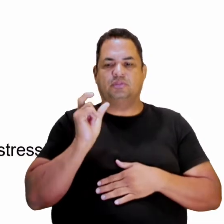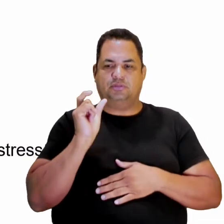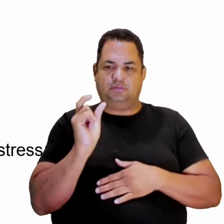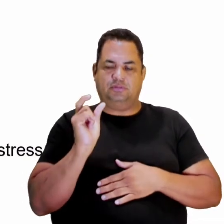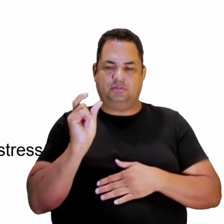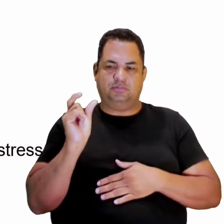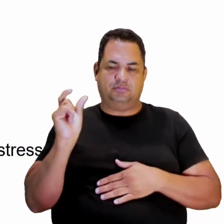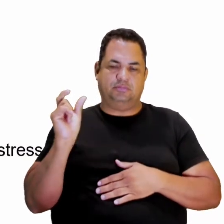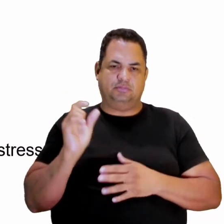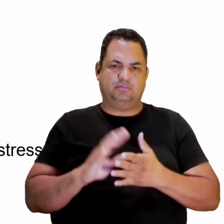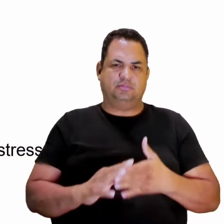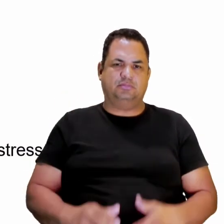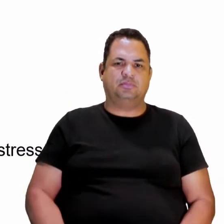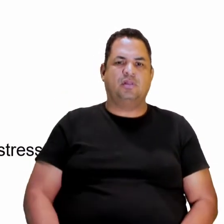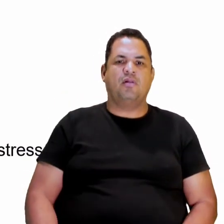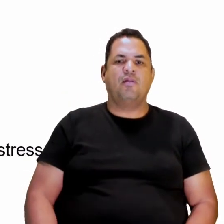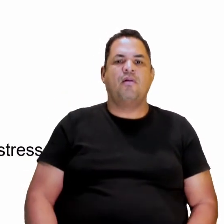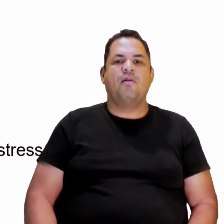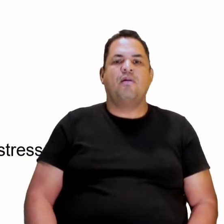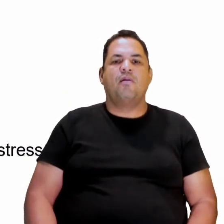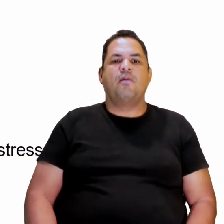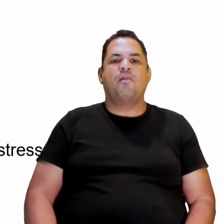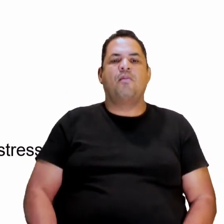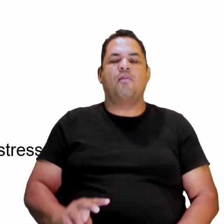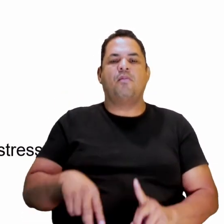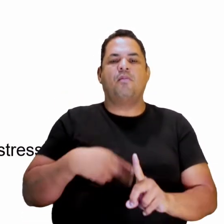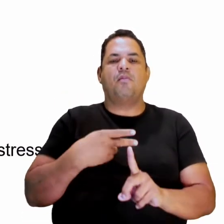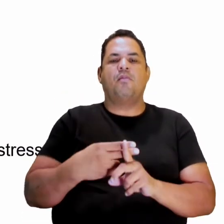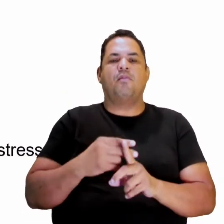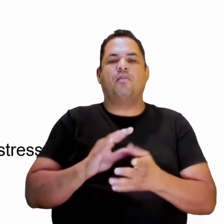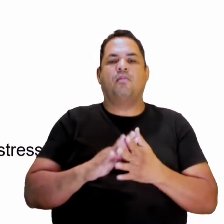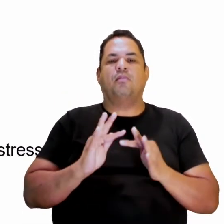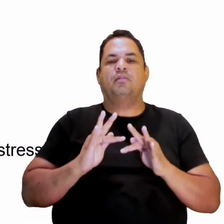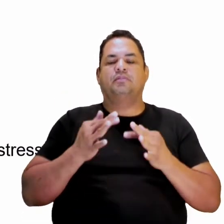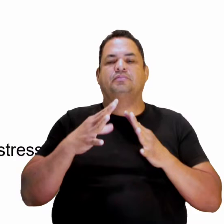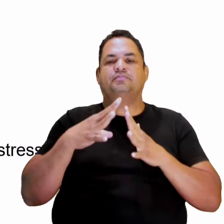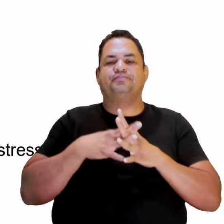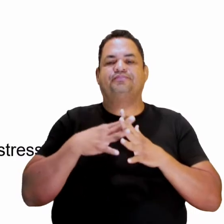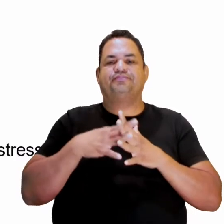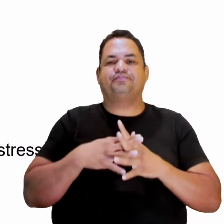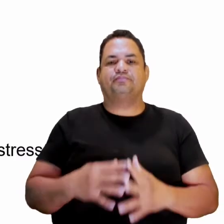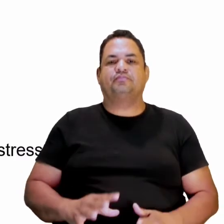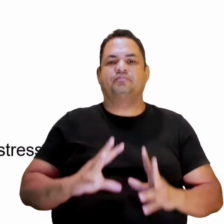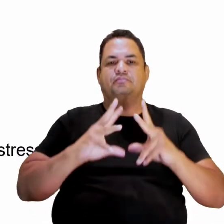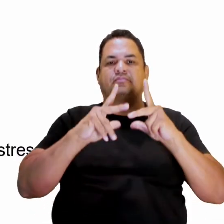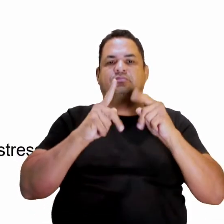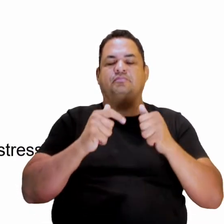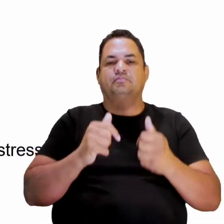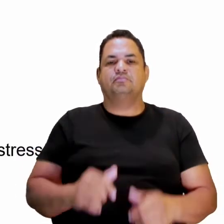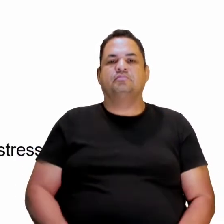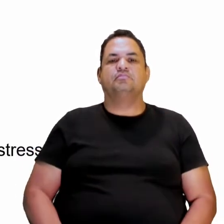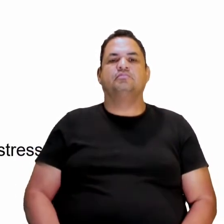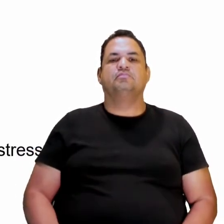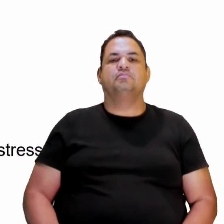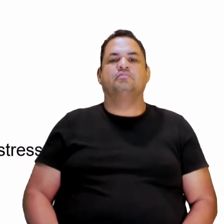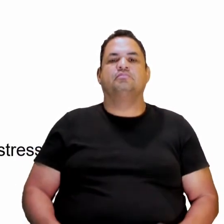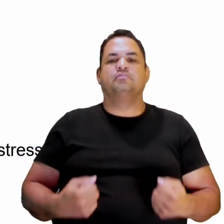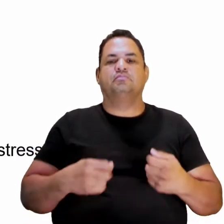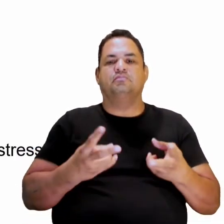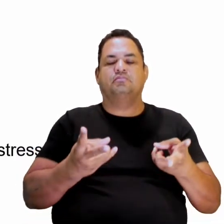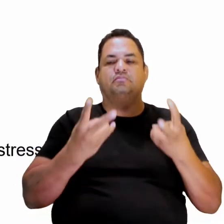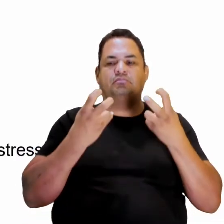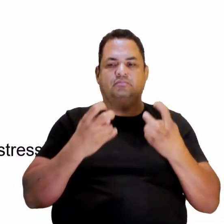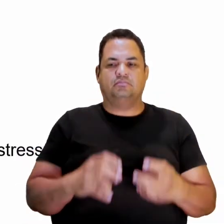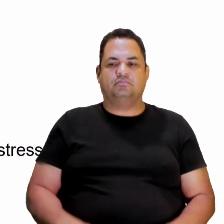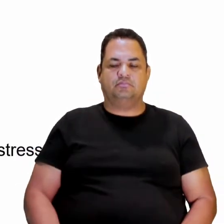mesma coisa aqui, consoante, vogal, consoante. Dobrou-se a última consoante. Em todos eles, como vocês podem